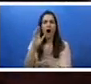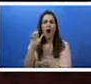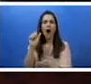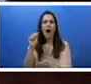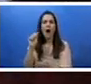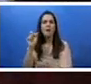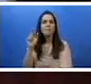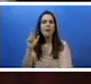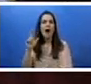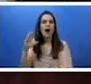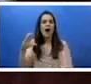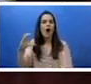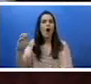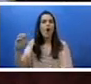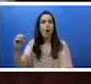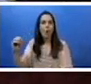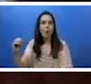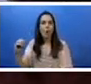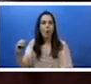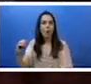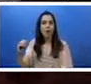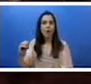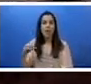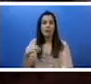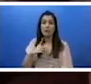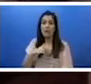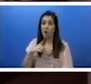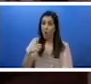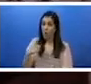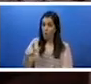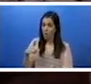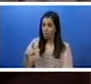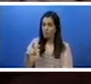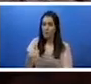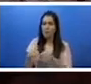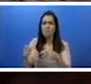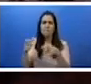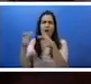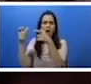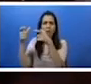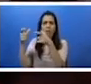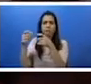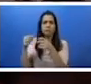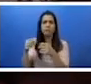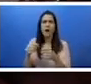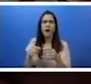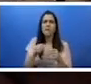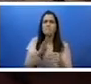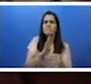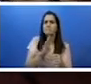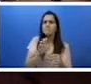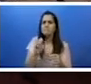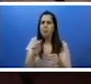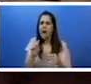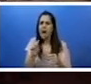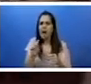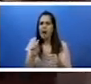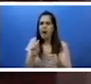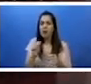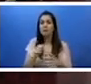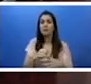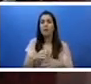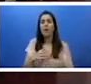outra palavra muito parecida, que é o balão. Aonde será que está escrito barco e balão? Vamos